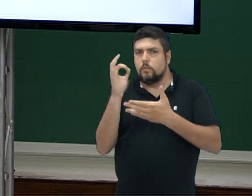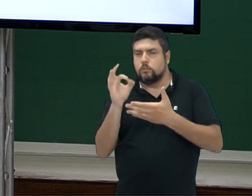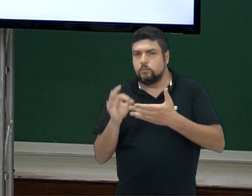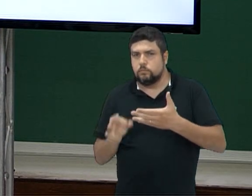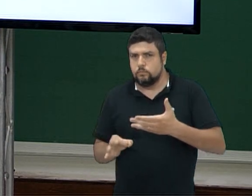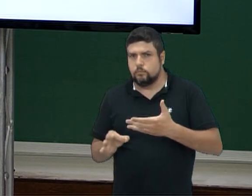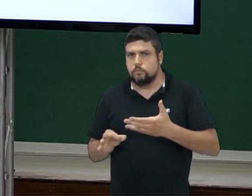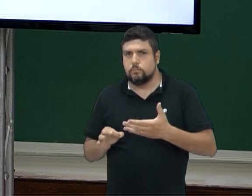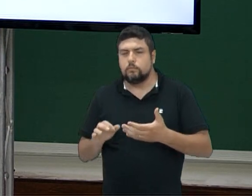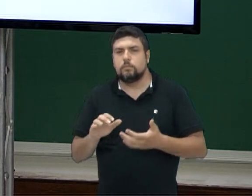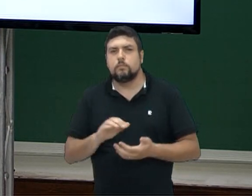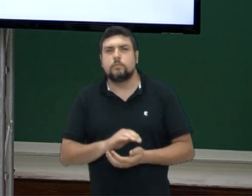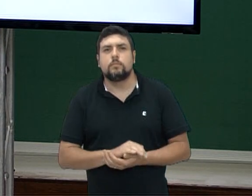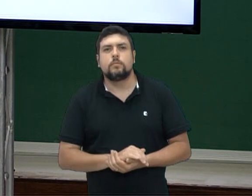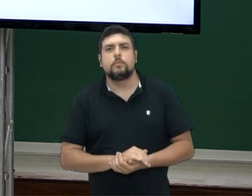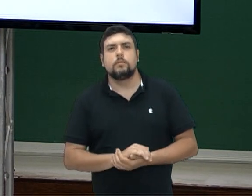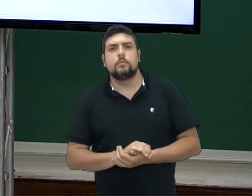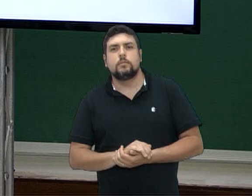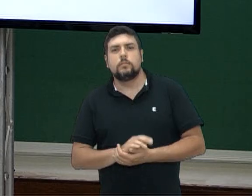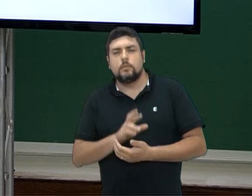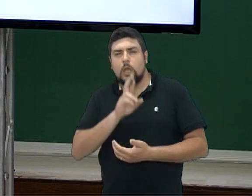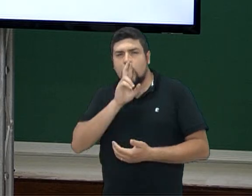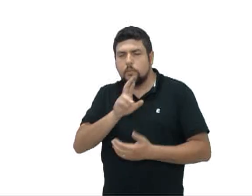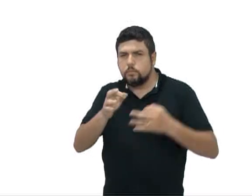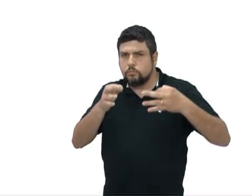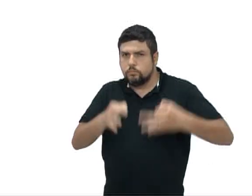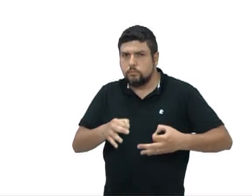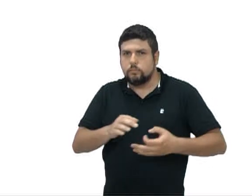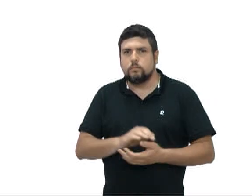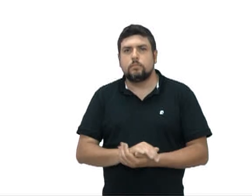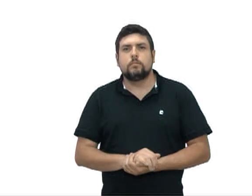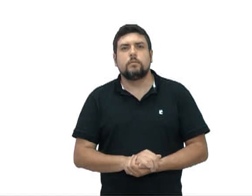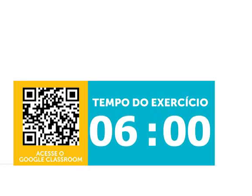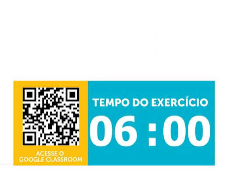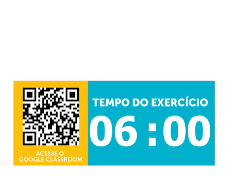já volta com a resposta definitiva.